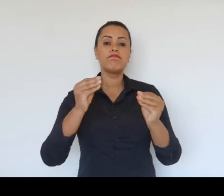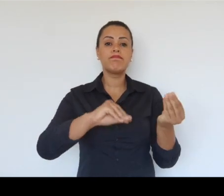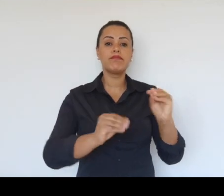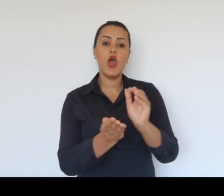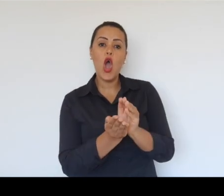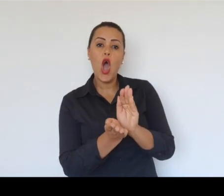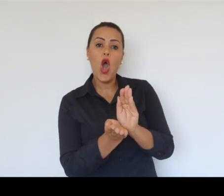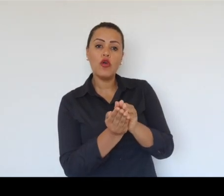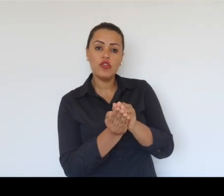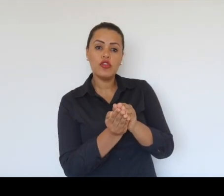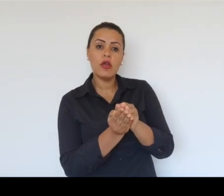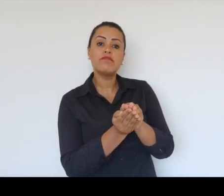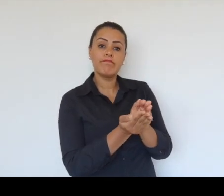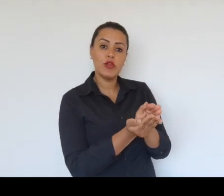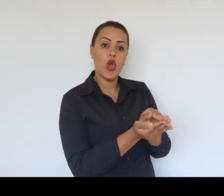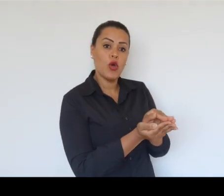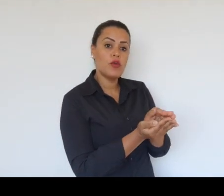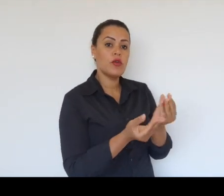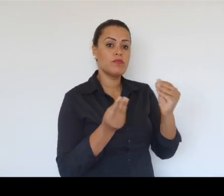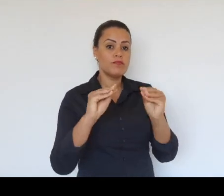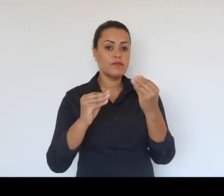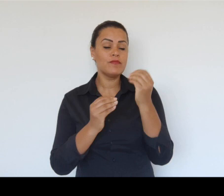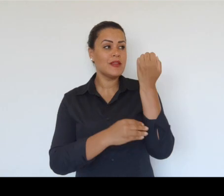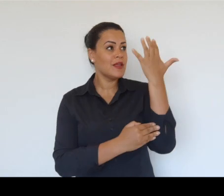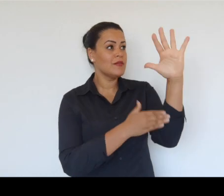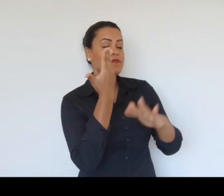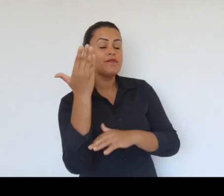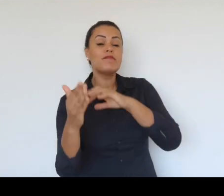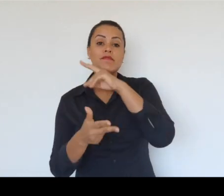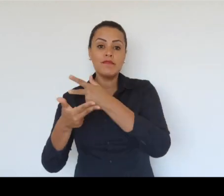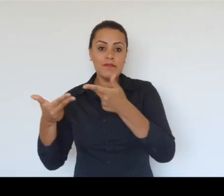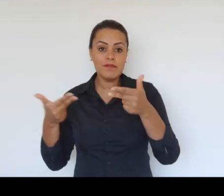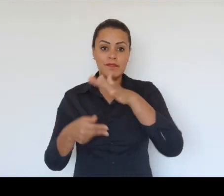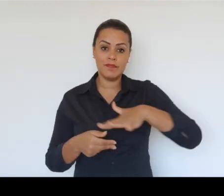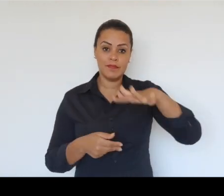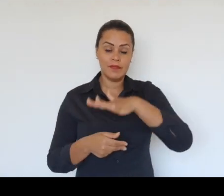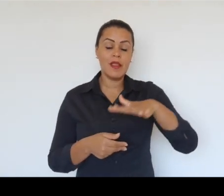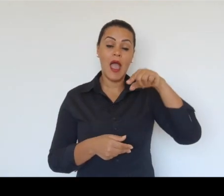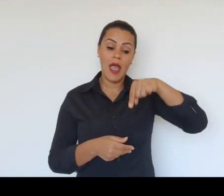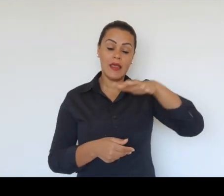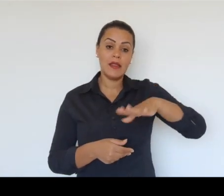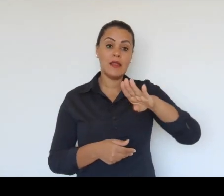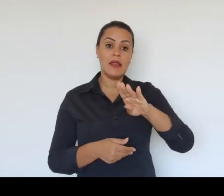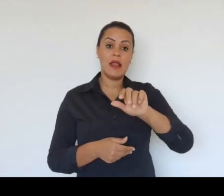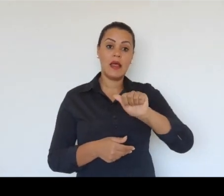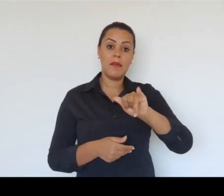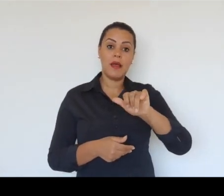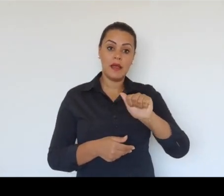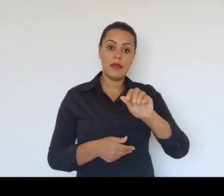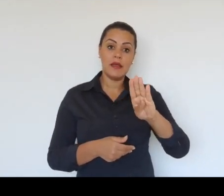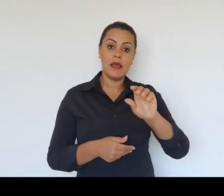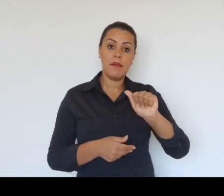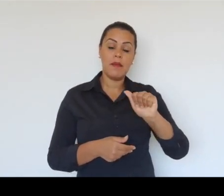utilizando conchas e pequenos fragmentos da fauna e flora da região litorânea. Somente aqui, na Baía da Babitonga, onde nos